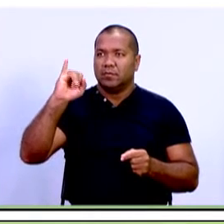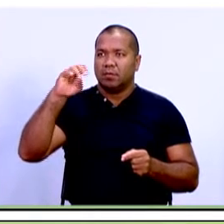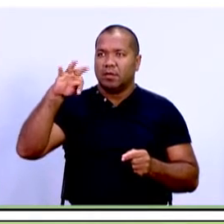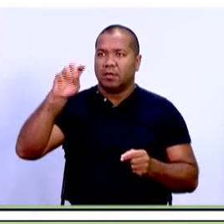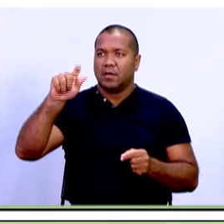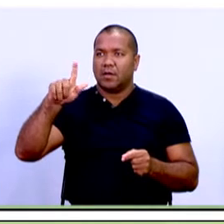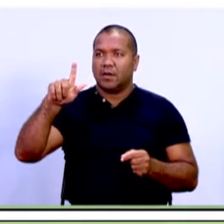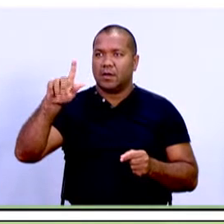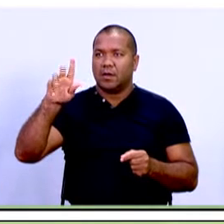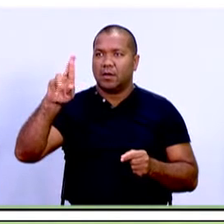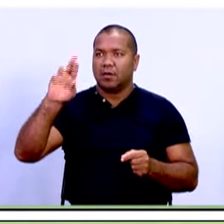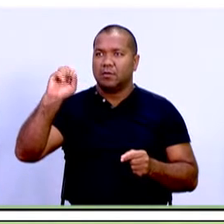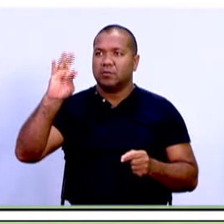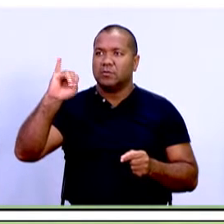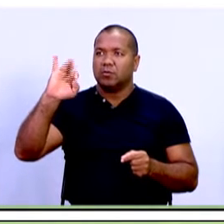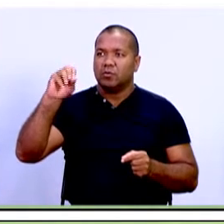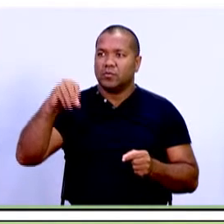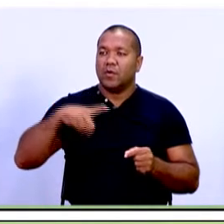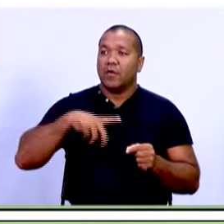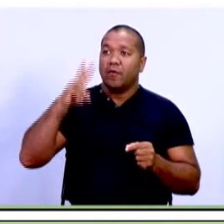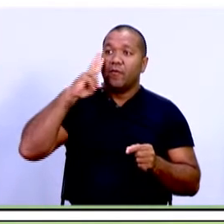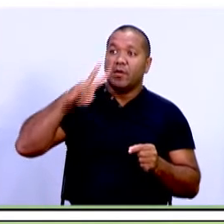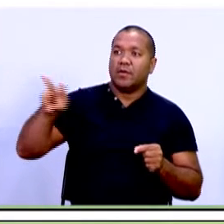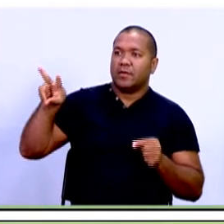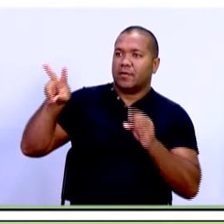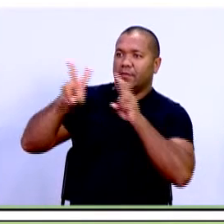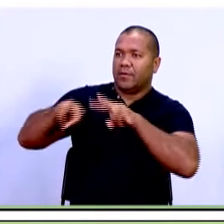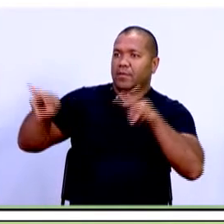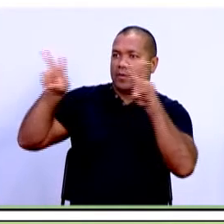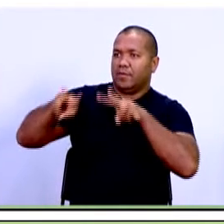vocês podem perceber, ela é uma ferramenta visual.